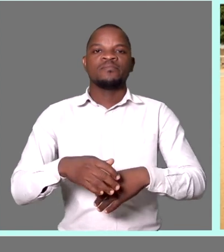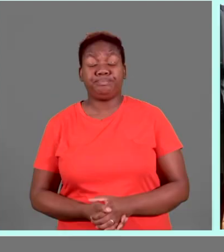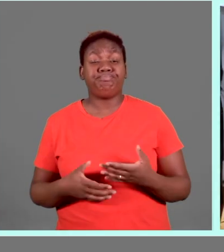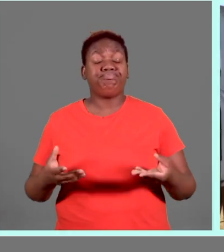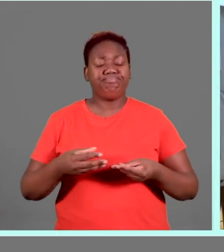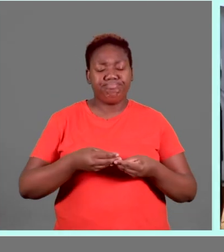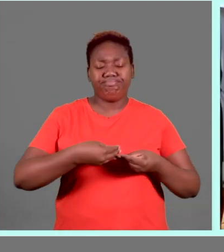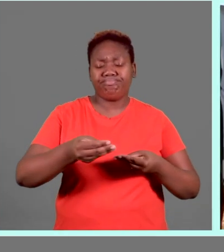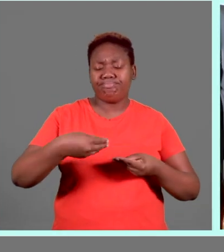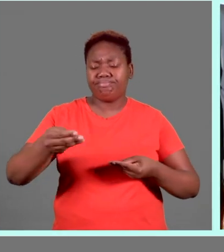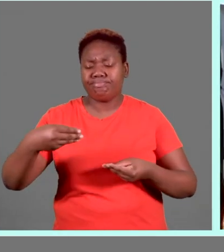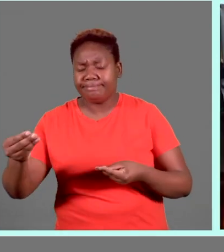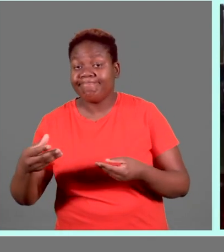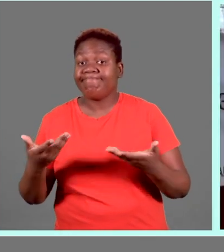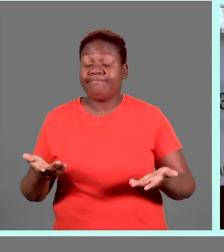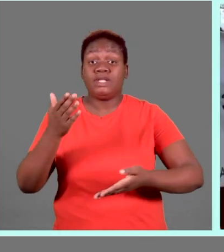outras.